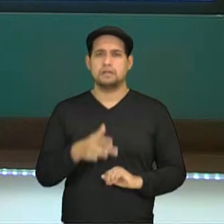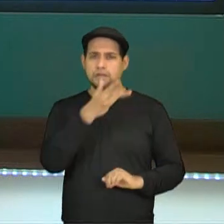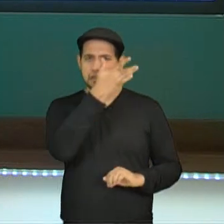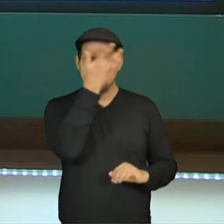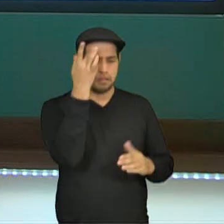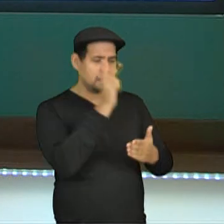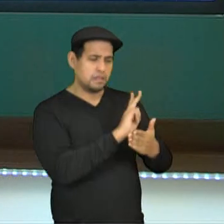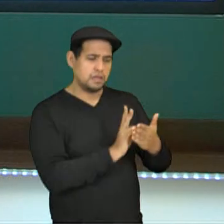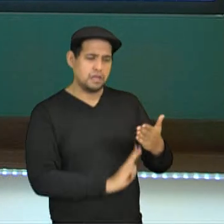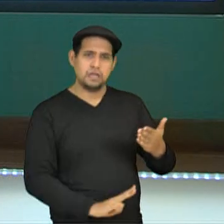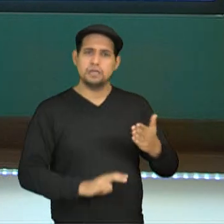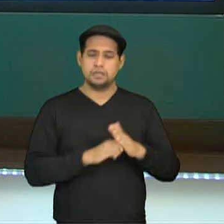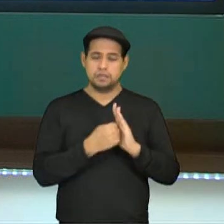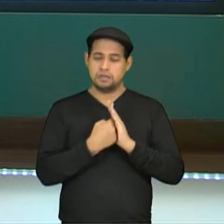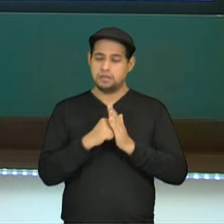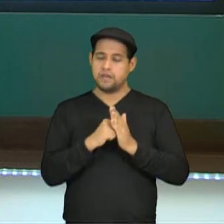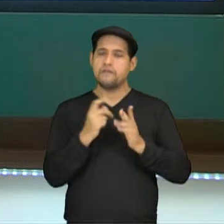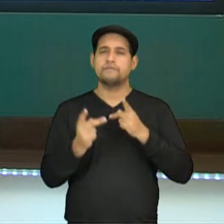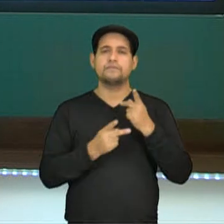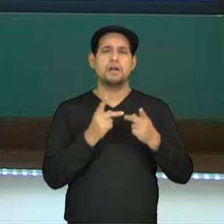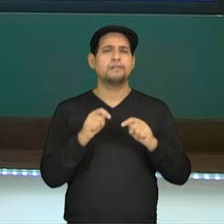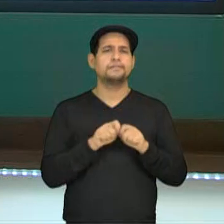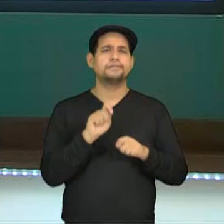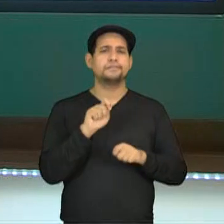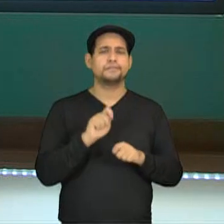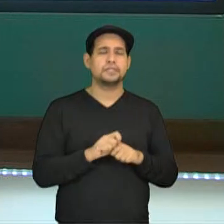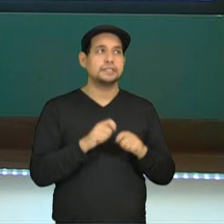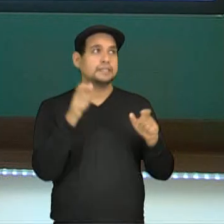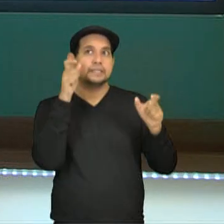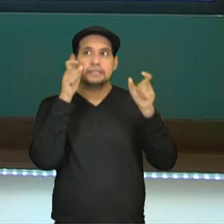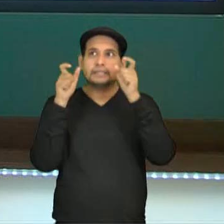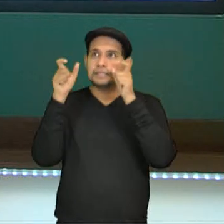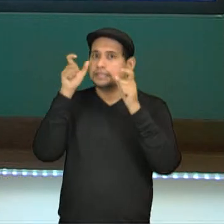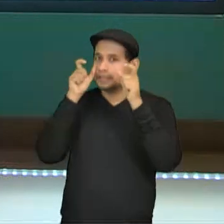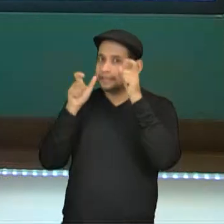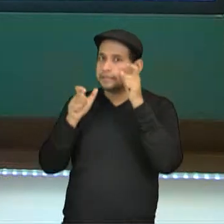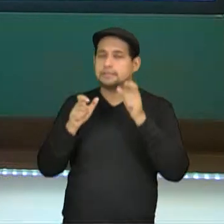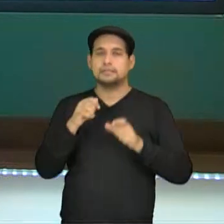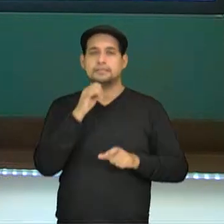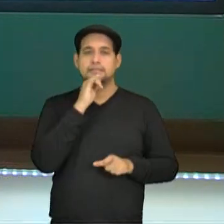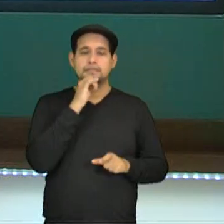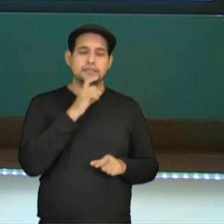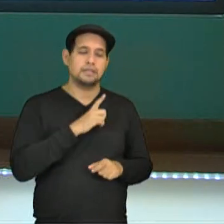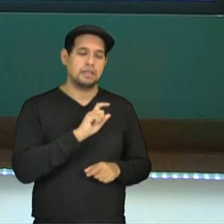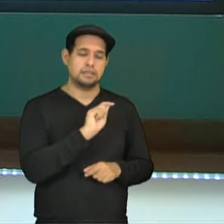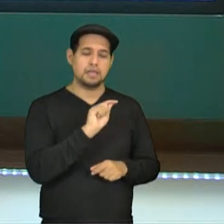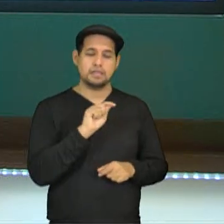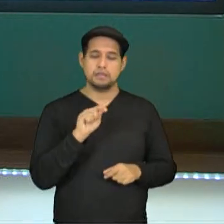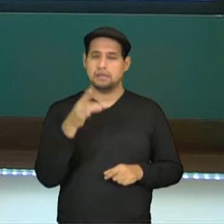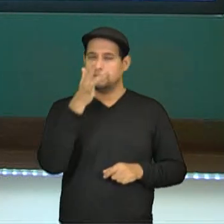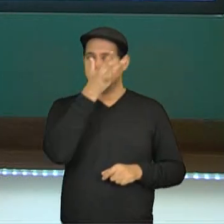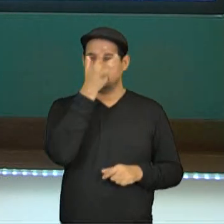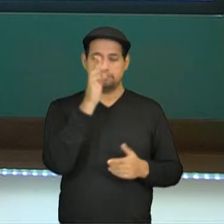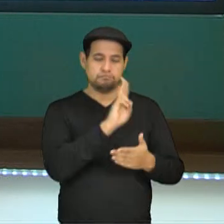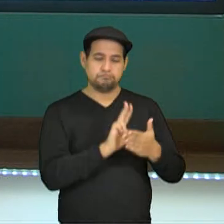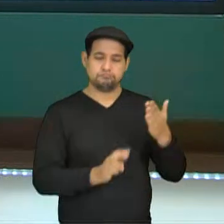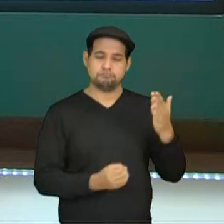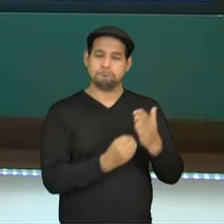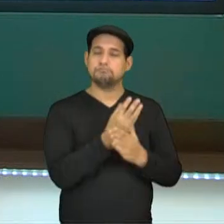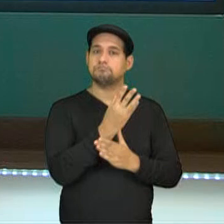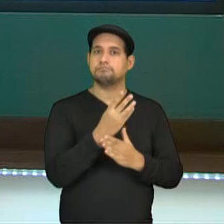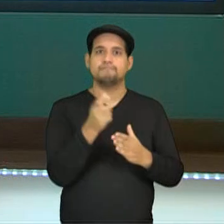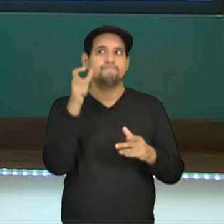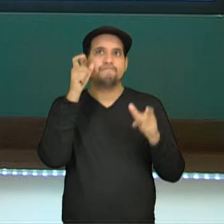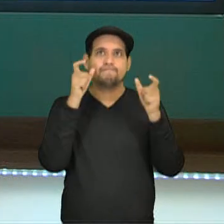leitor, a suspensão na fala provoca expectativa. Né? Quando vem essa reticência, o leitor cria automaticamente